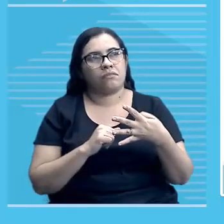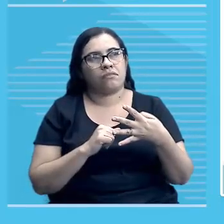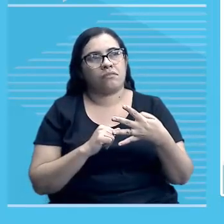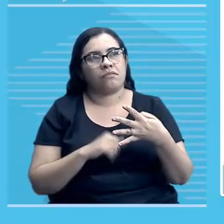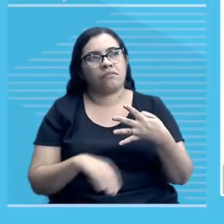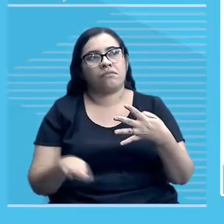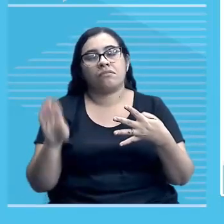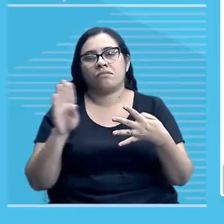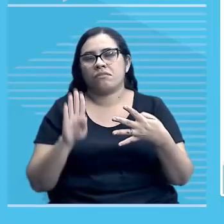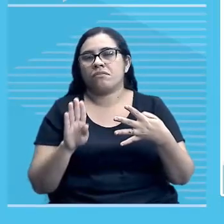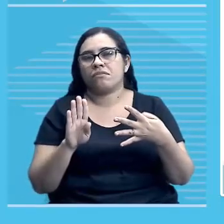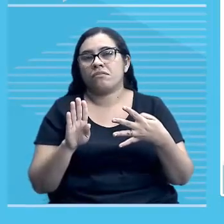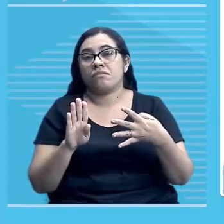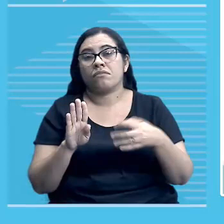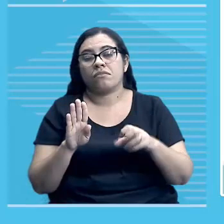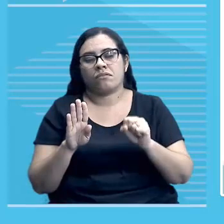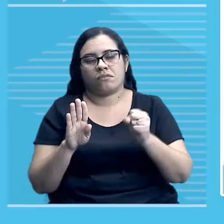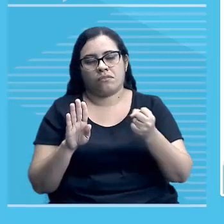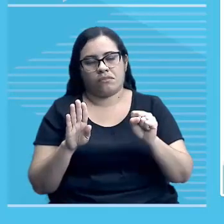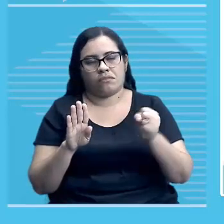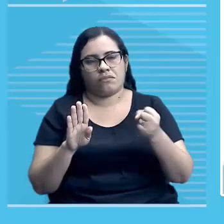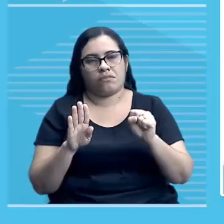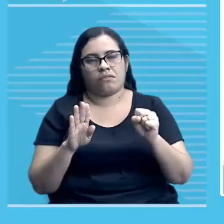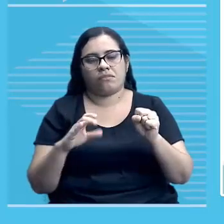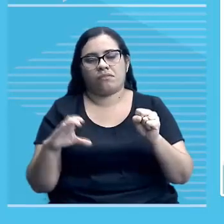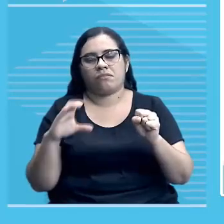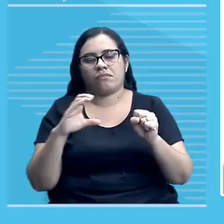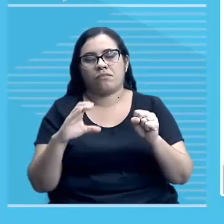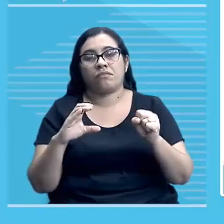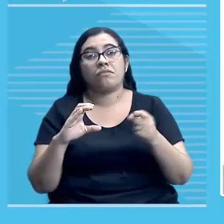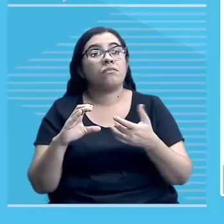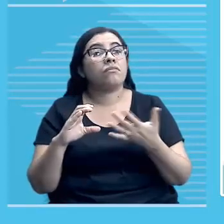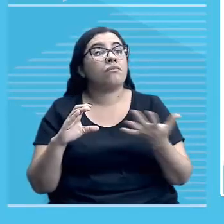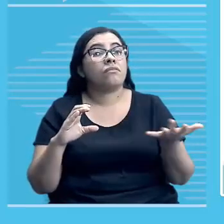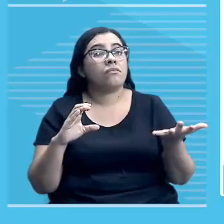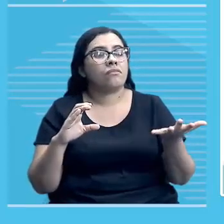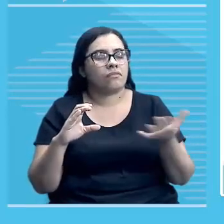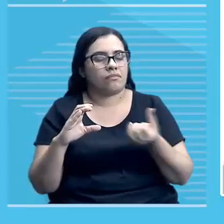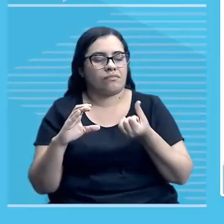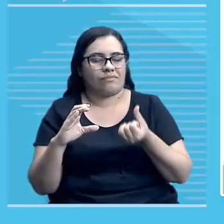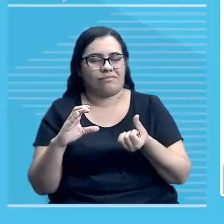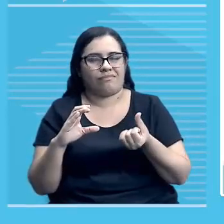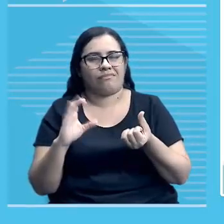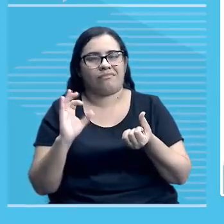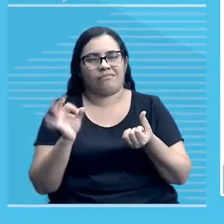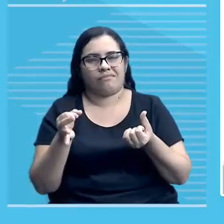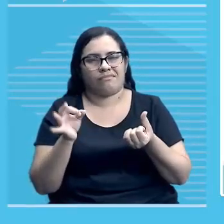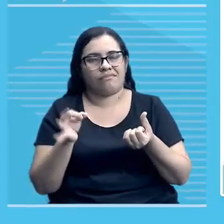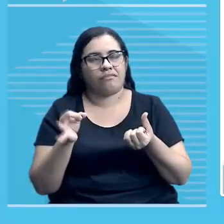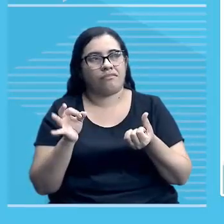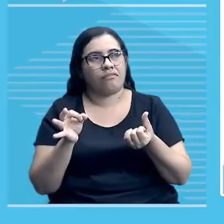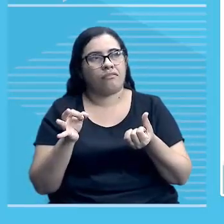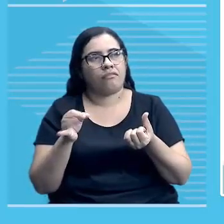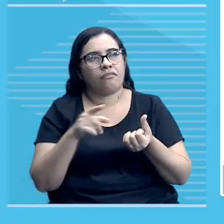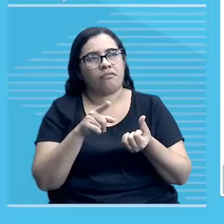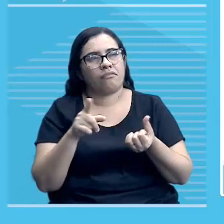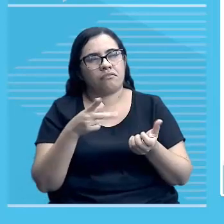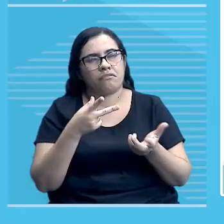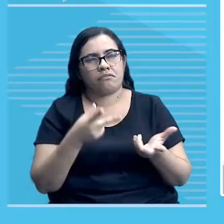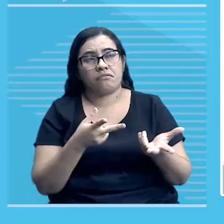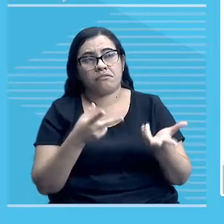O B é 8. E o C, ele é igual a 6, né? Então, observa